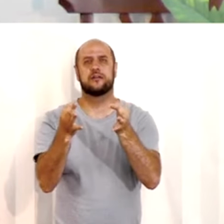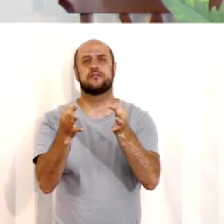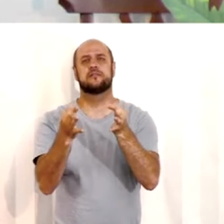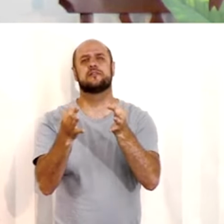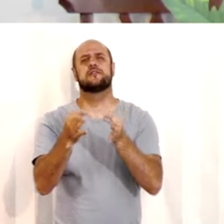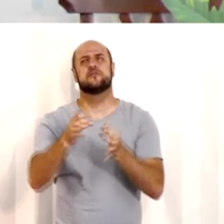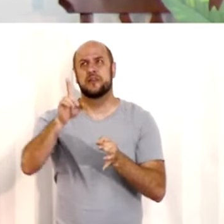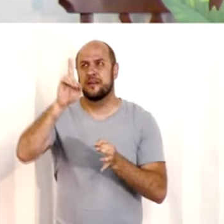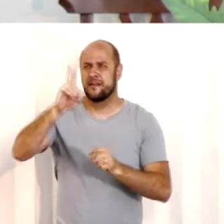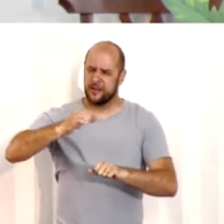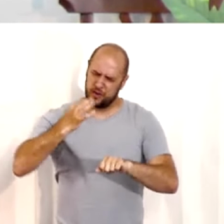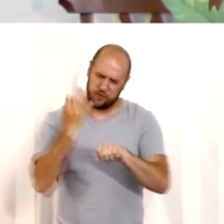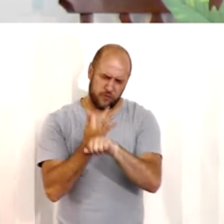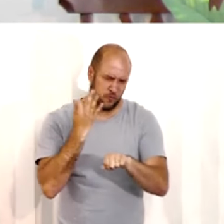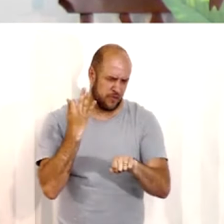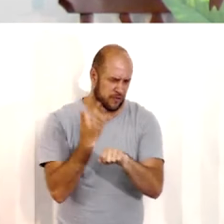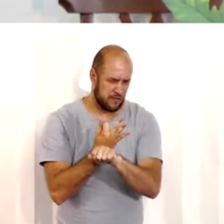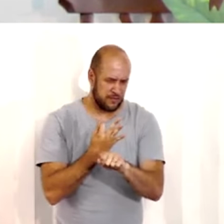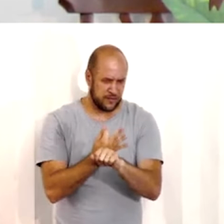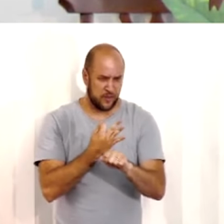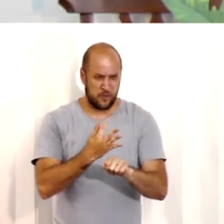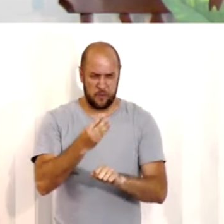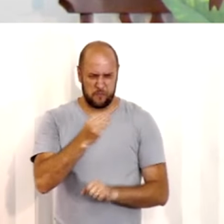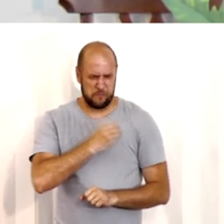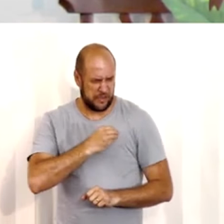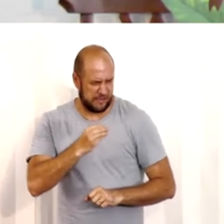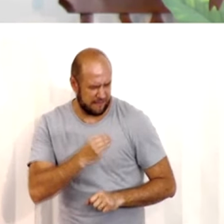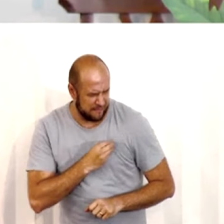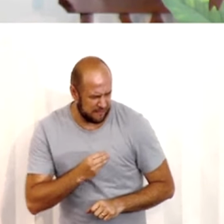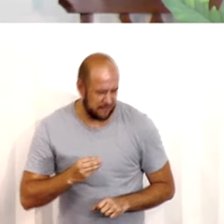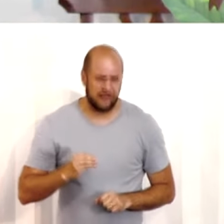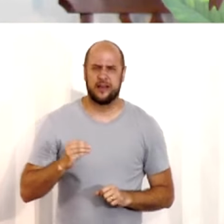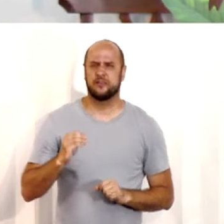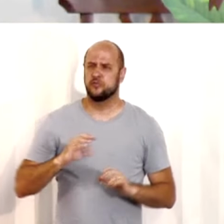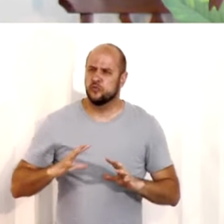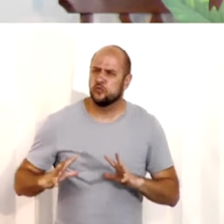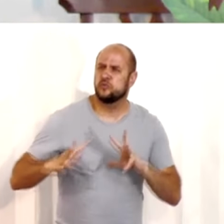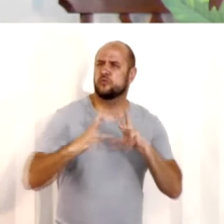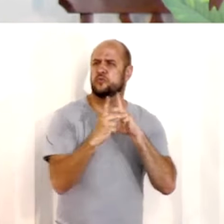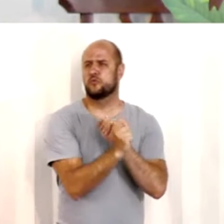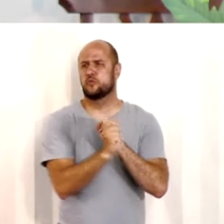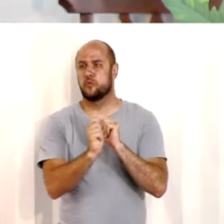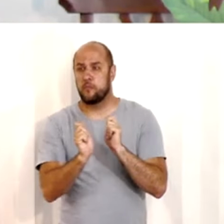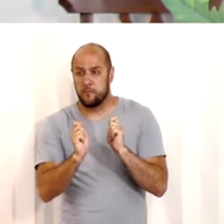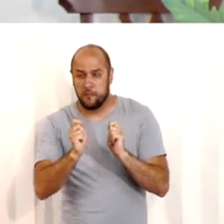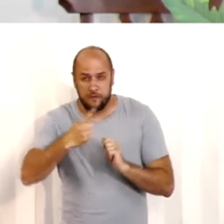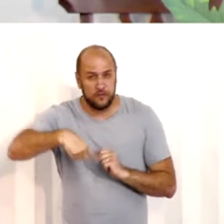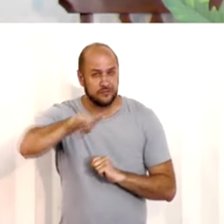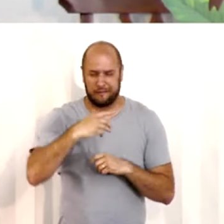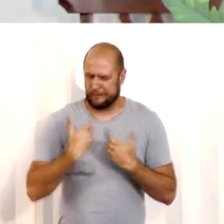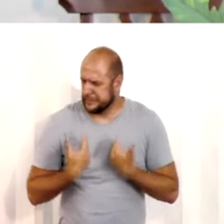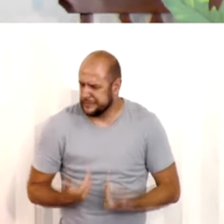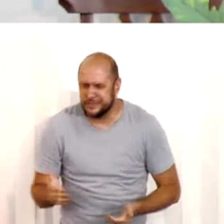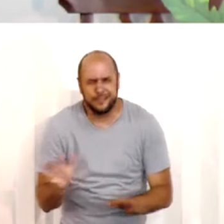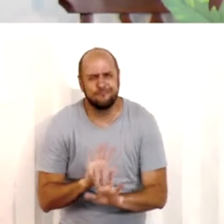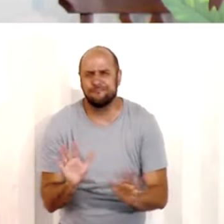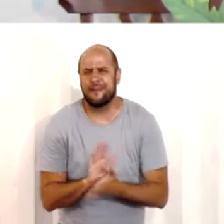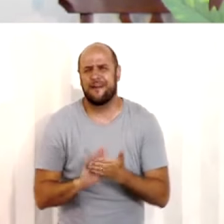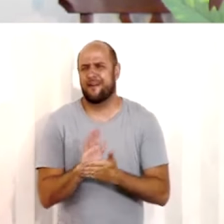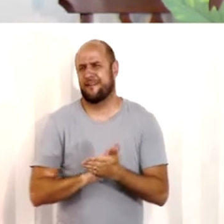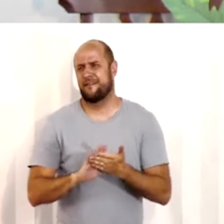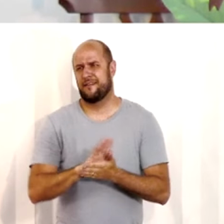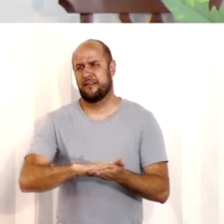suportou tamanha oposição dos pecadores contra si mesmos, para que não vos fatigueis,